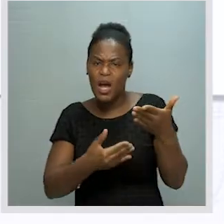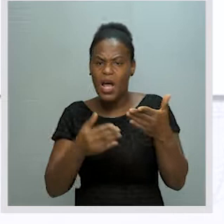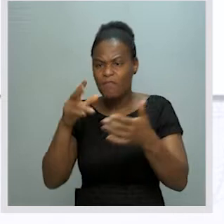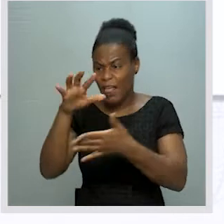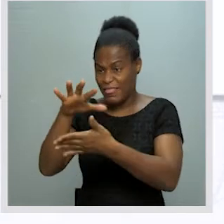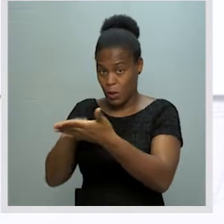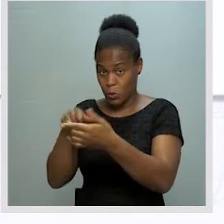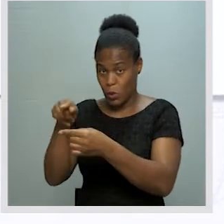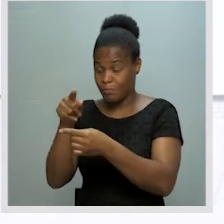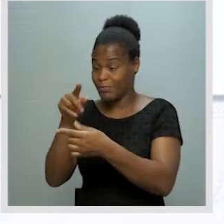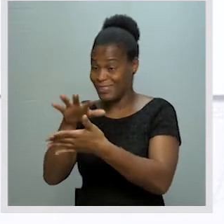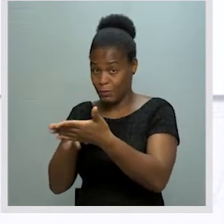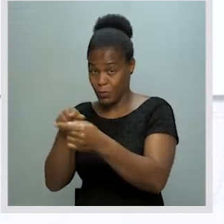é a